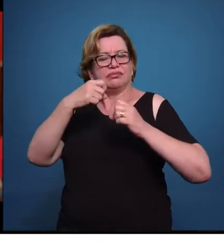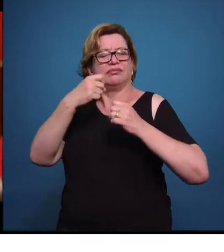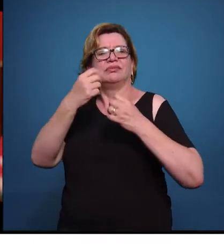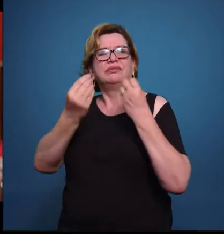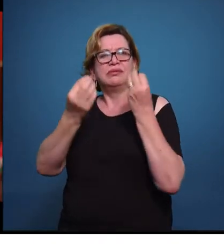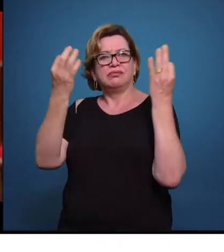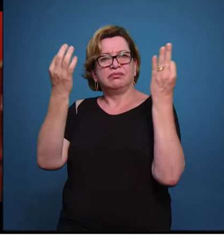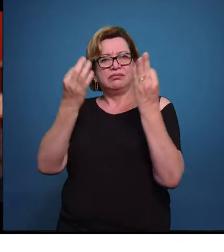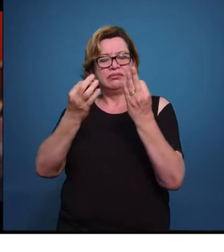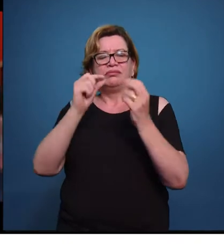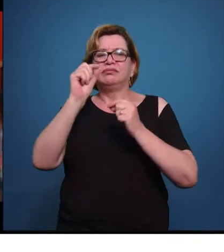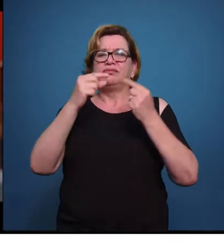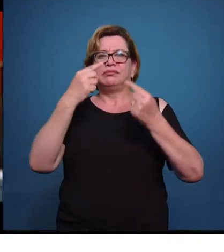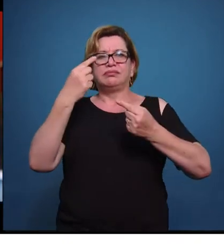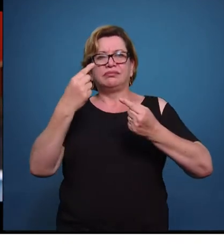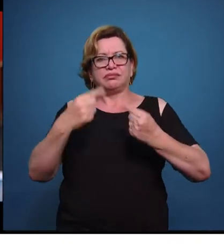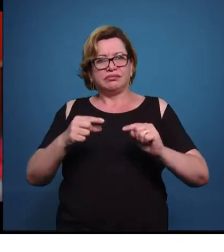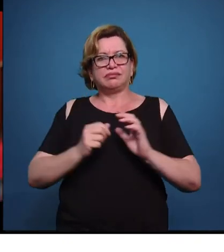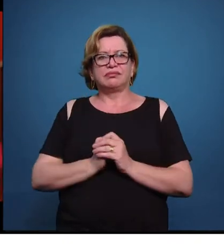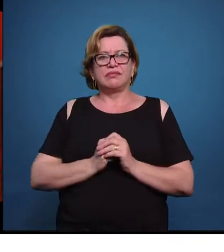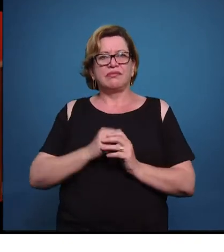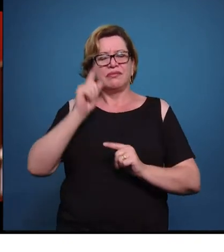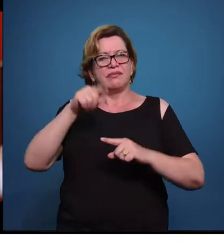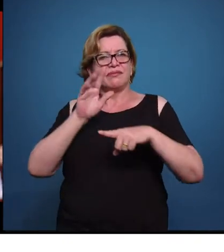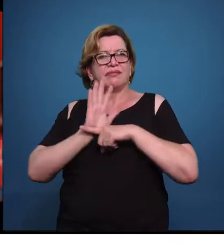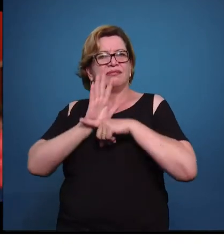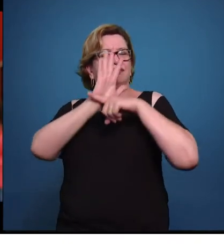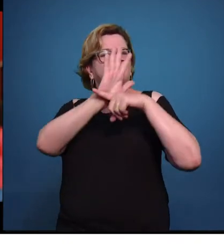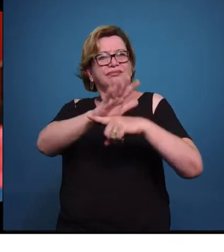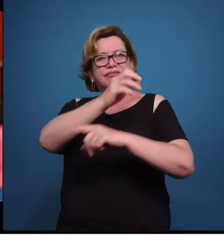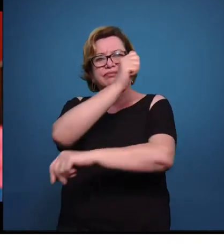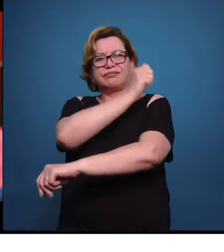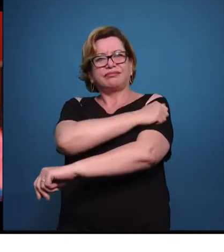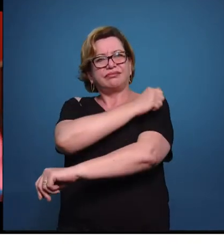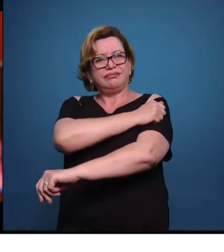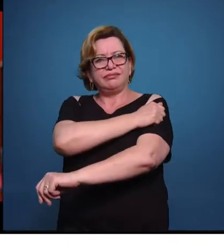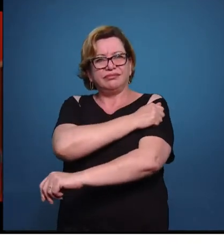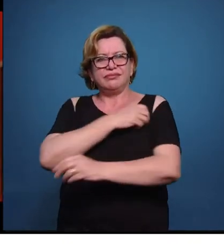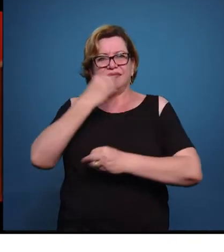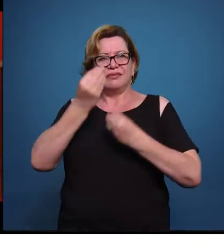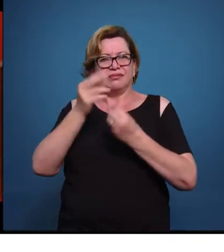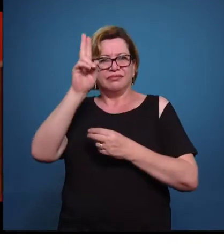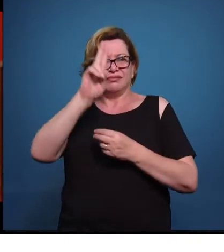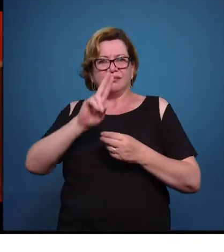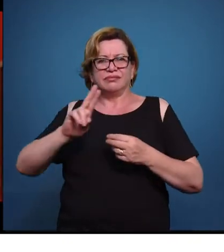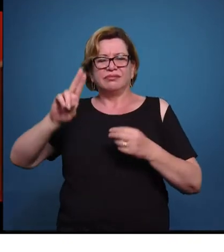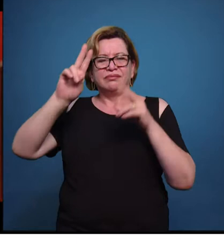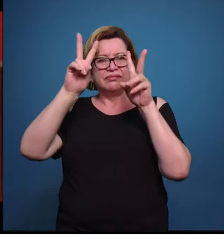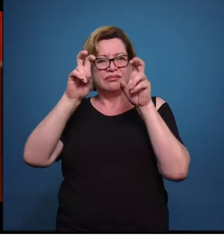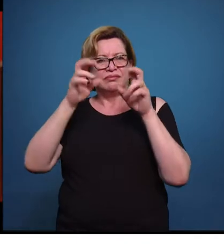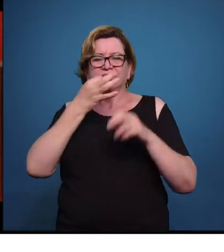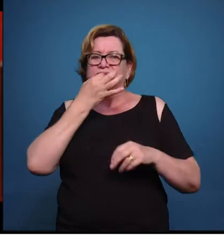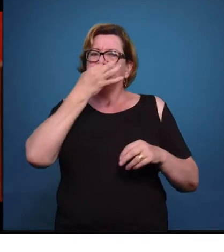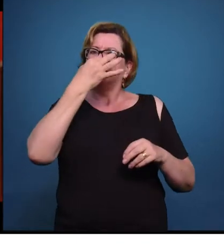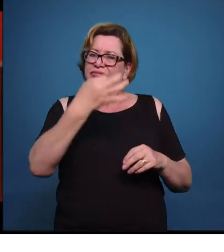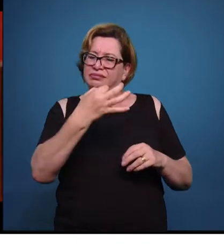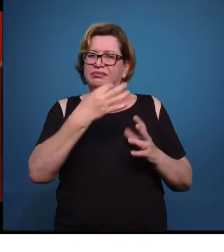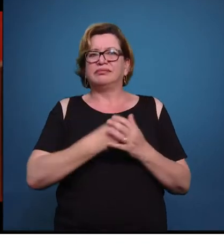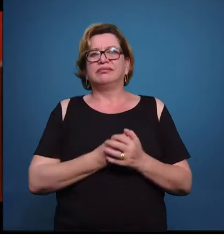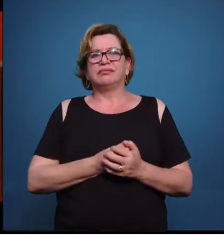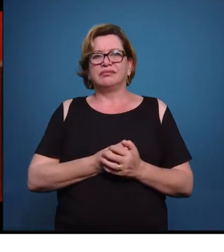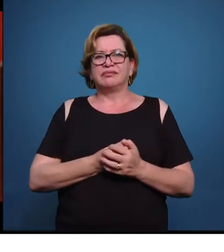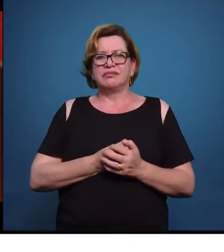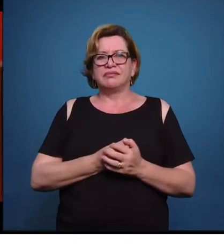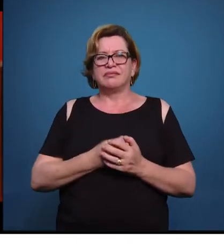impressa. Qual é esse desafio? Ajudar os seus alunos a consumir conteúdos de maneira crítica.